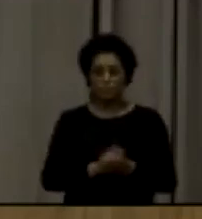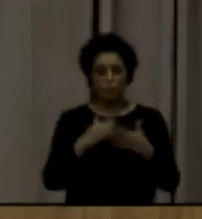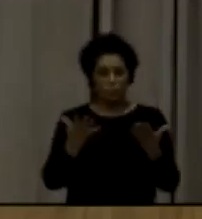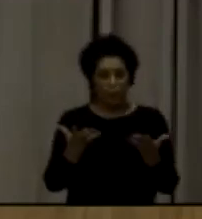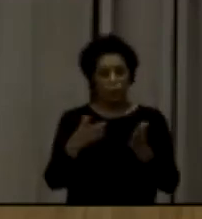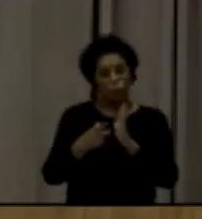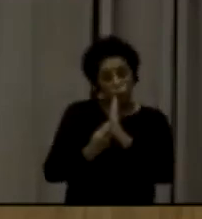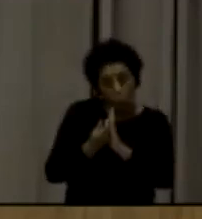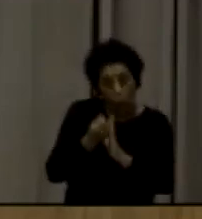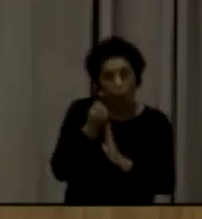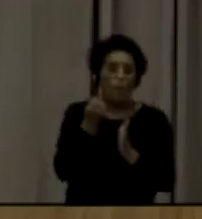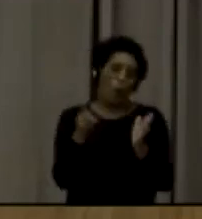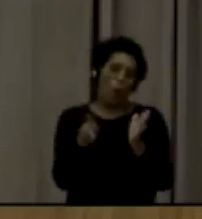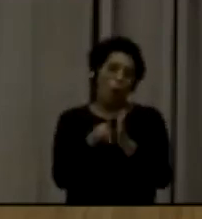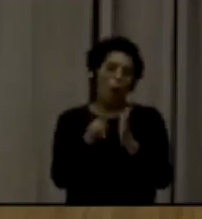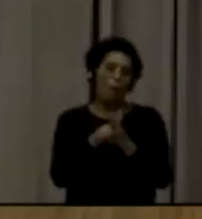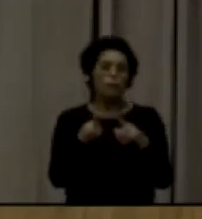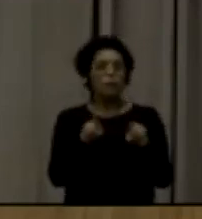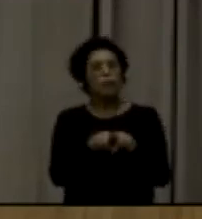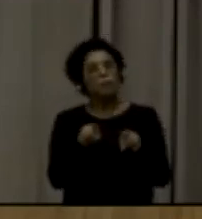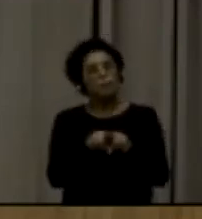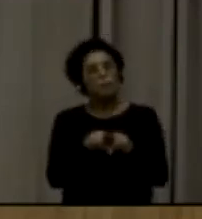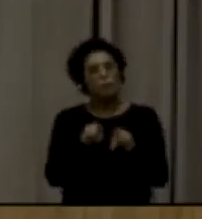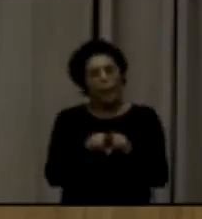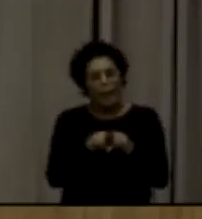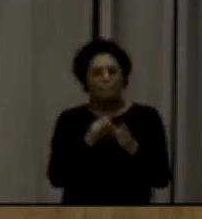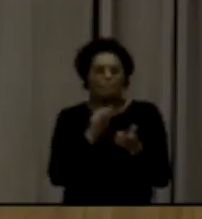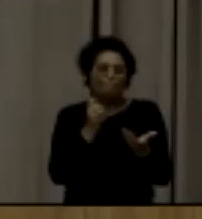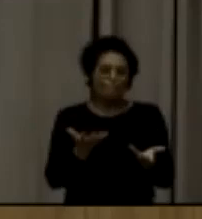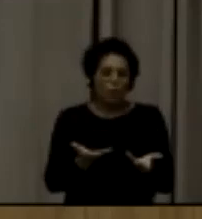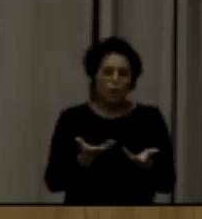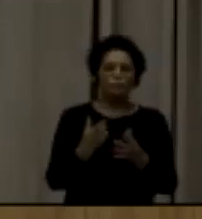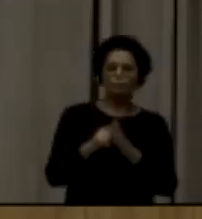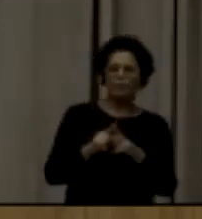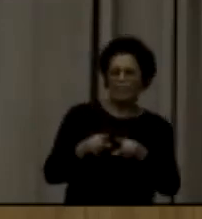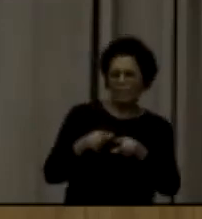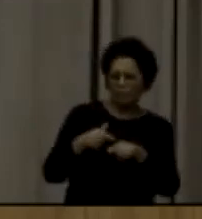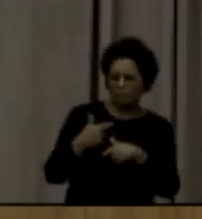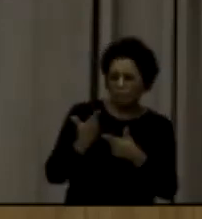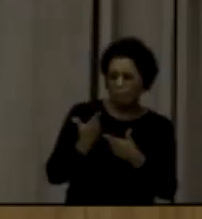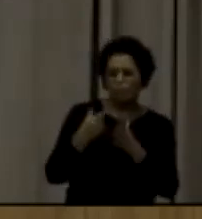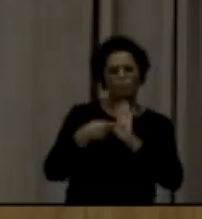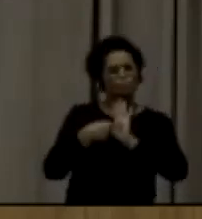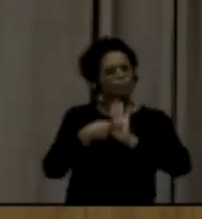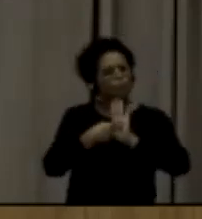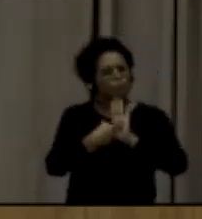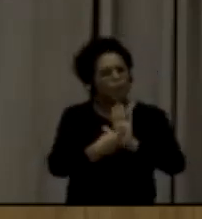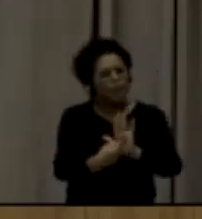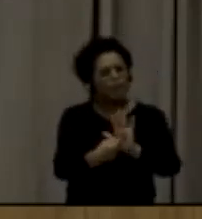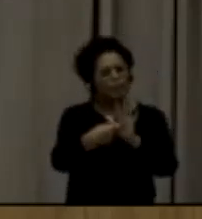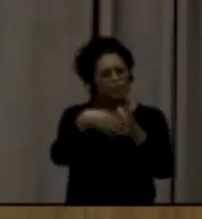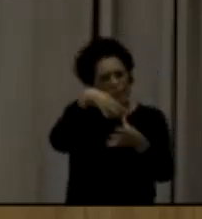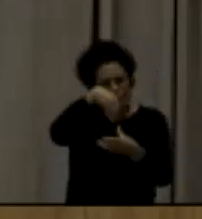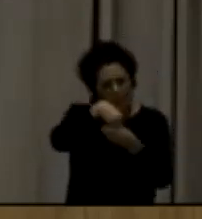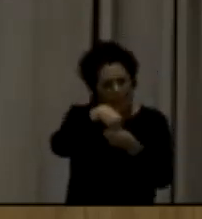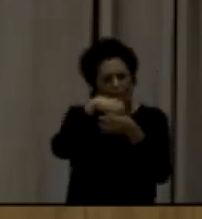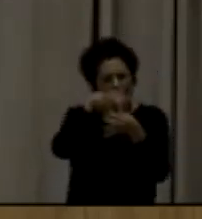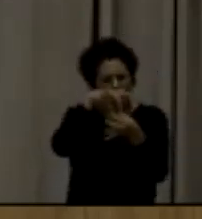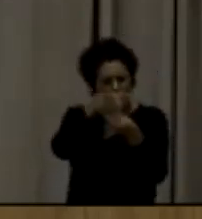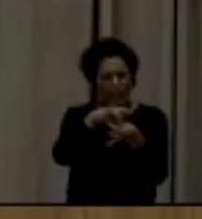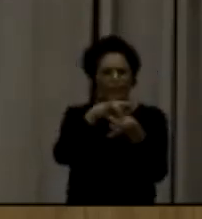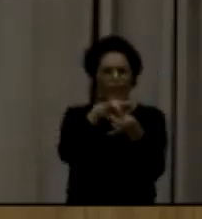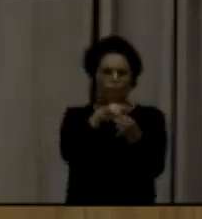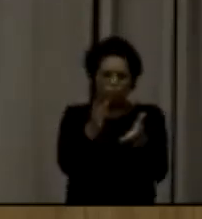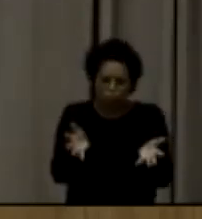pelos interesses do capital. E que ainda nós estamos expressados nessas alianças, portanto, são